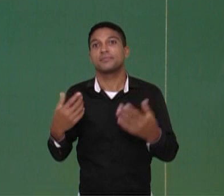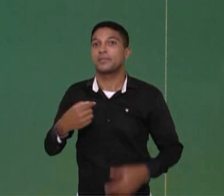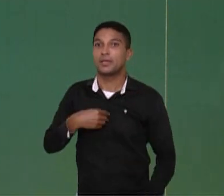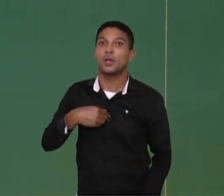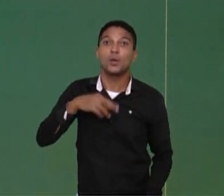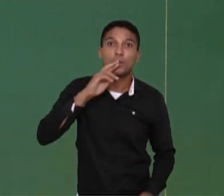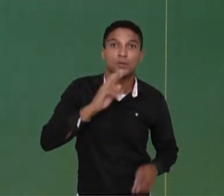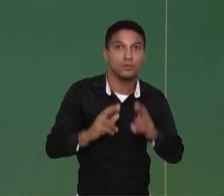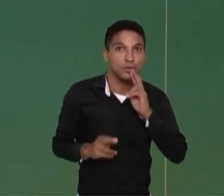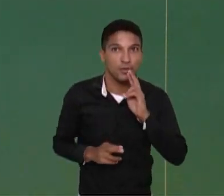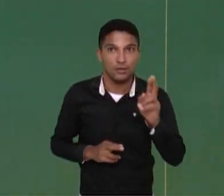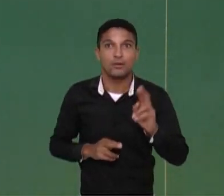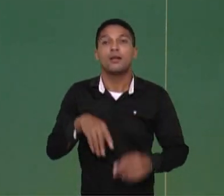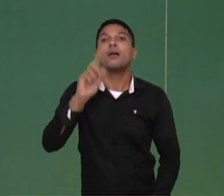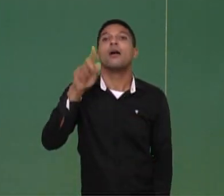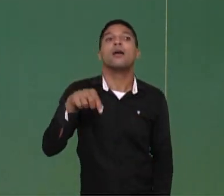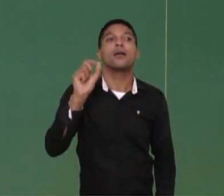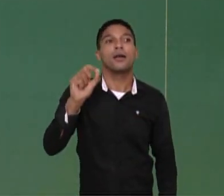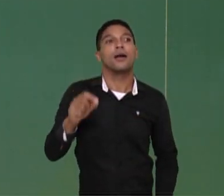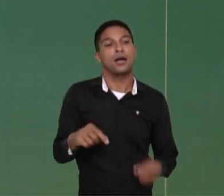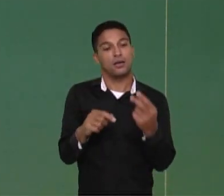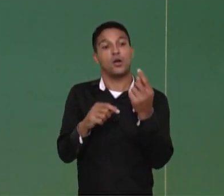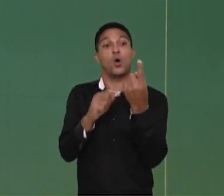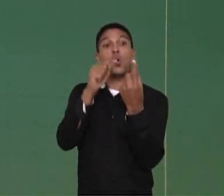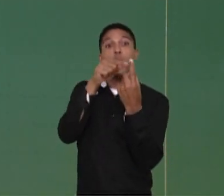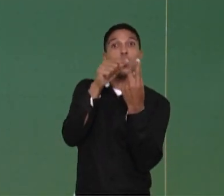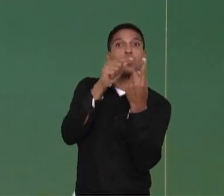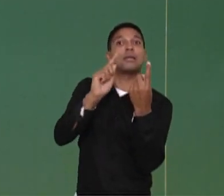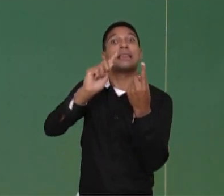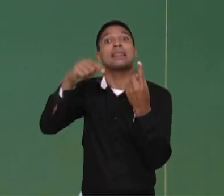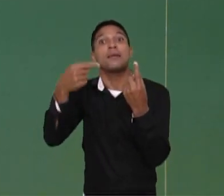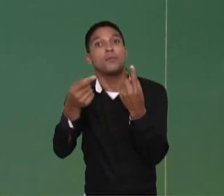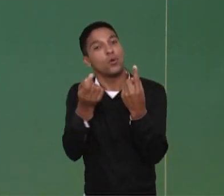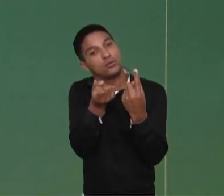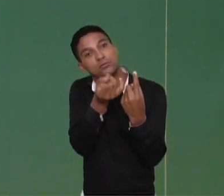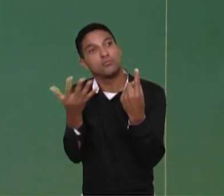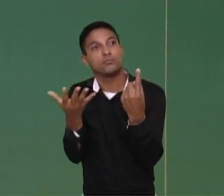fala, quem vem depois do 1